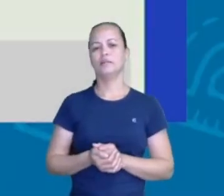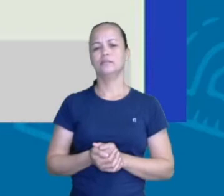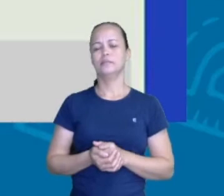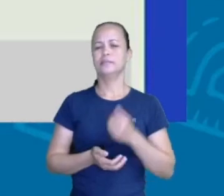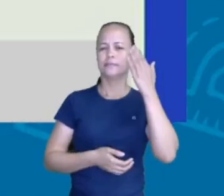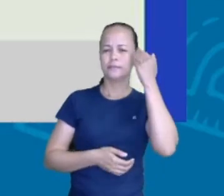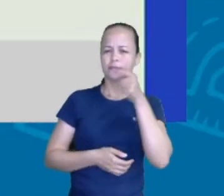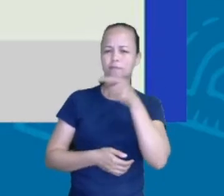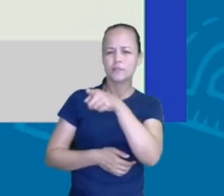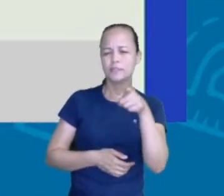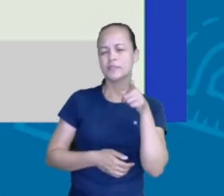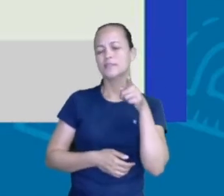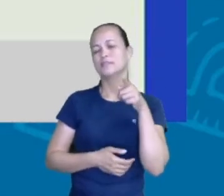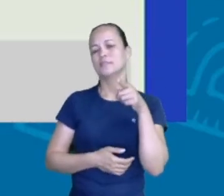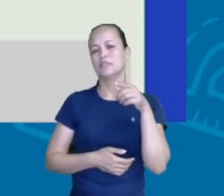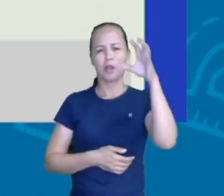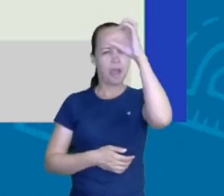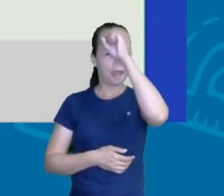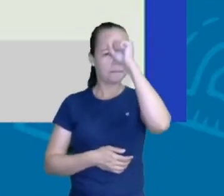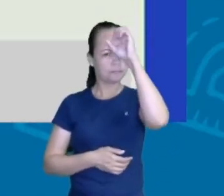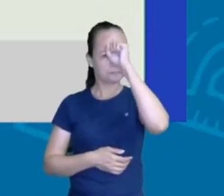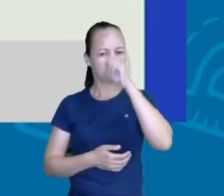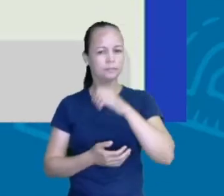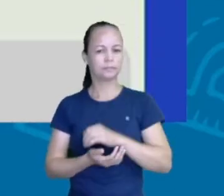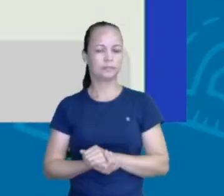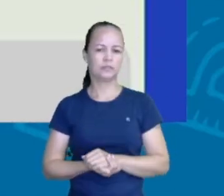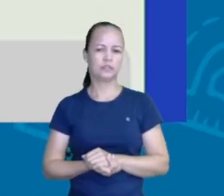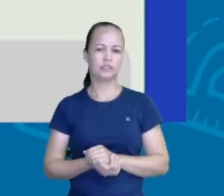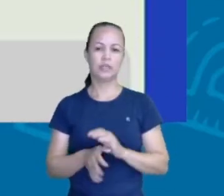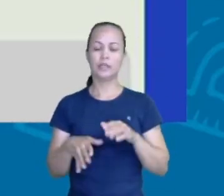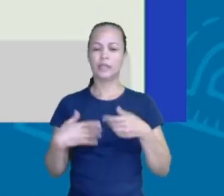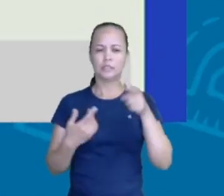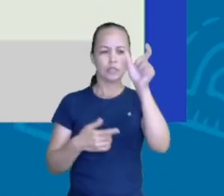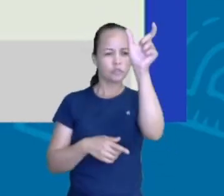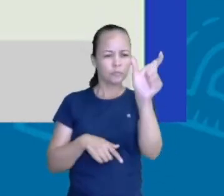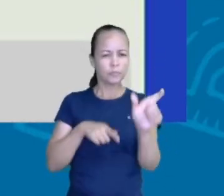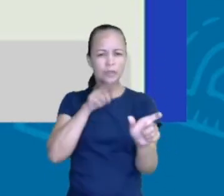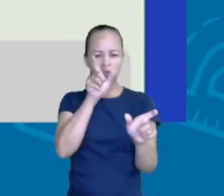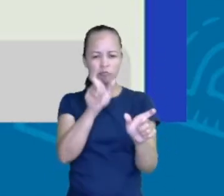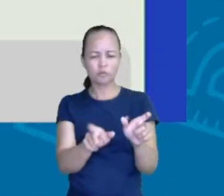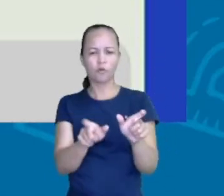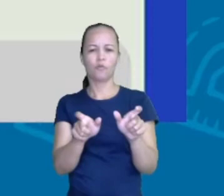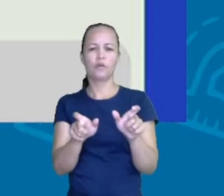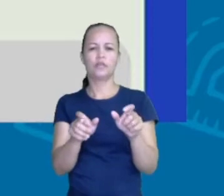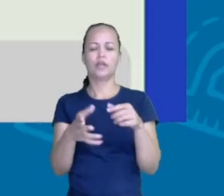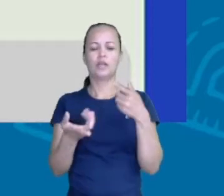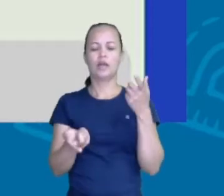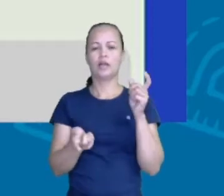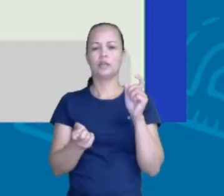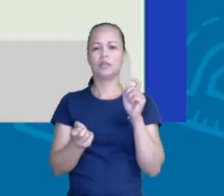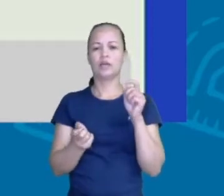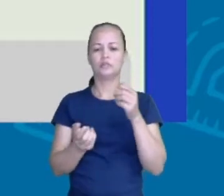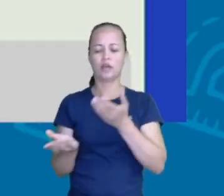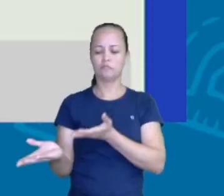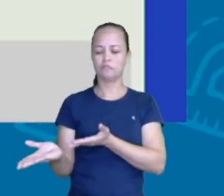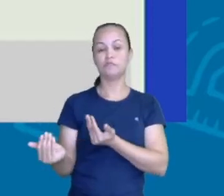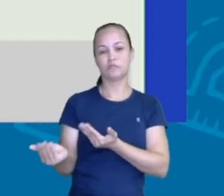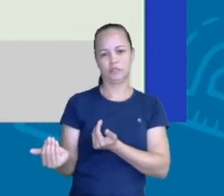aprendeu? Indica para mim. Quem dessas pessoas que eu vou colocar aqui está na